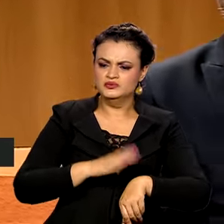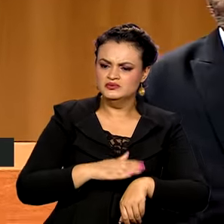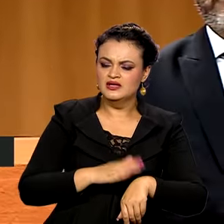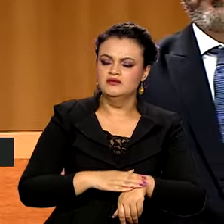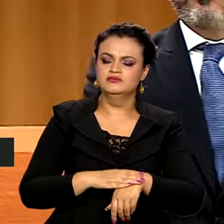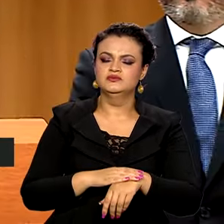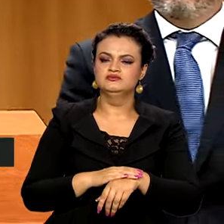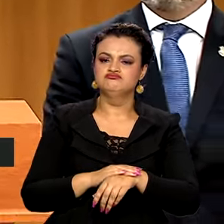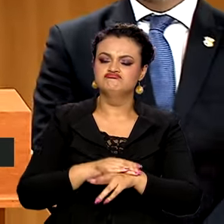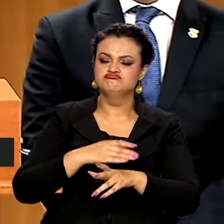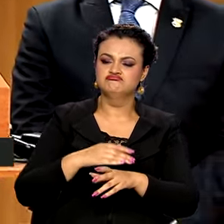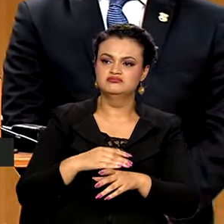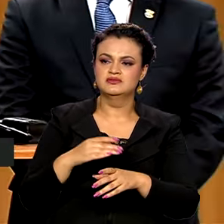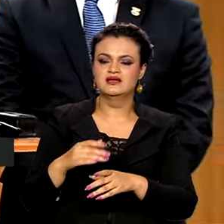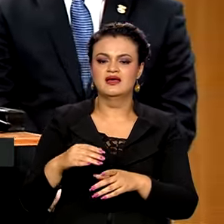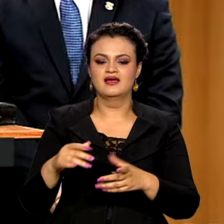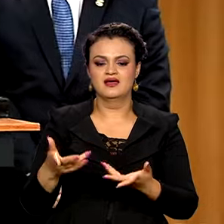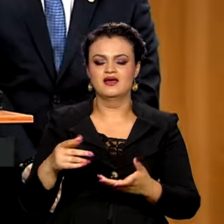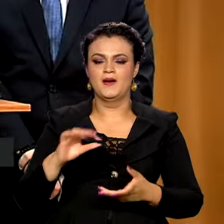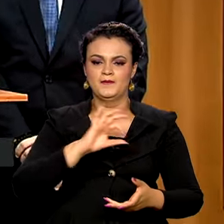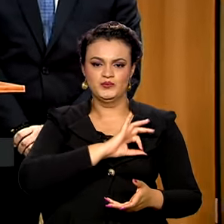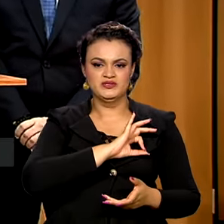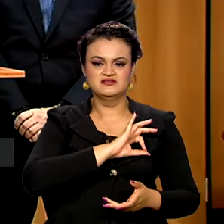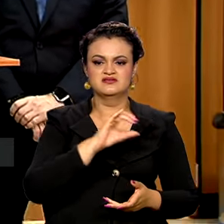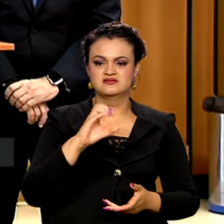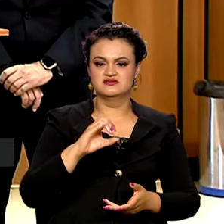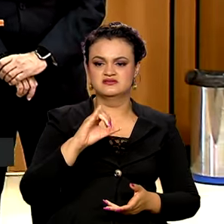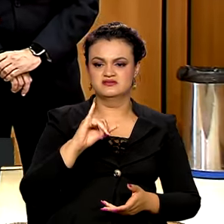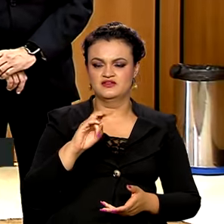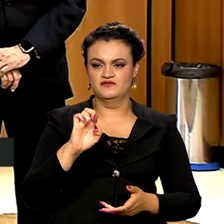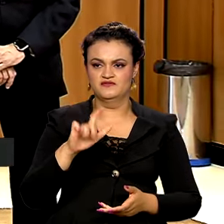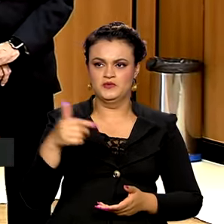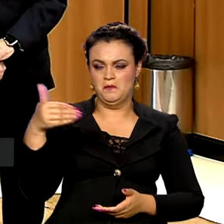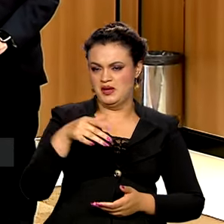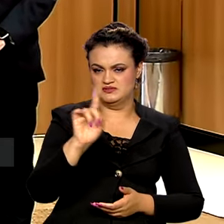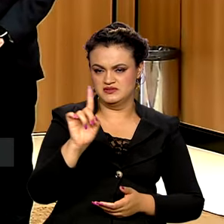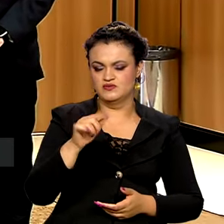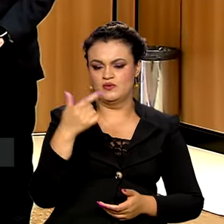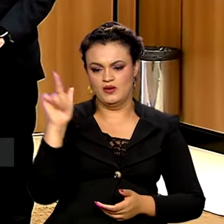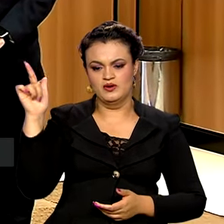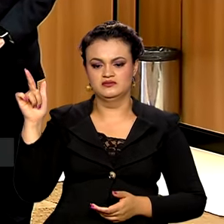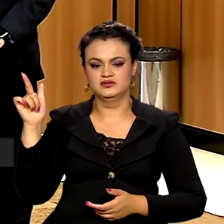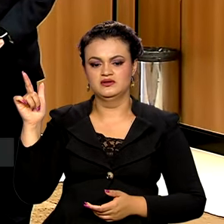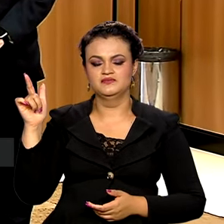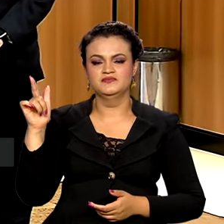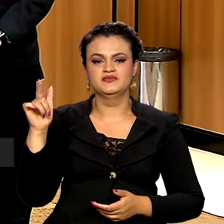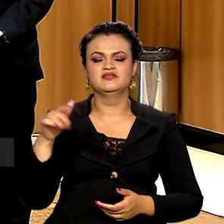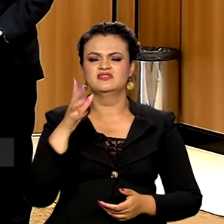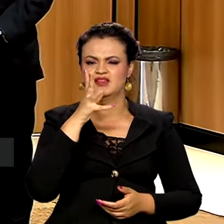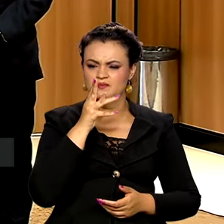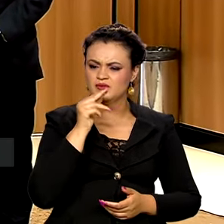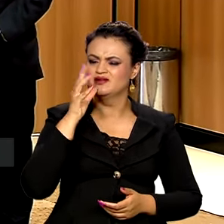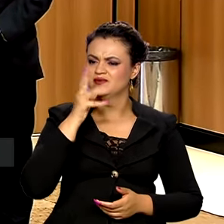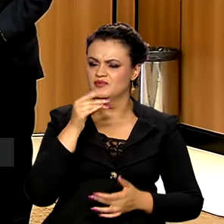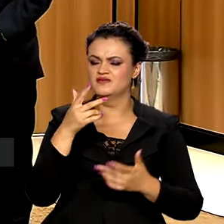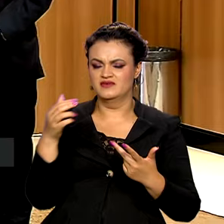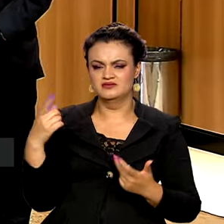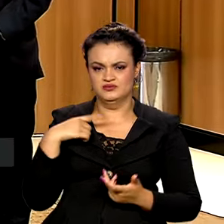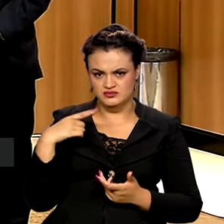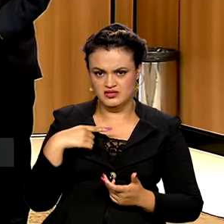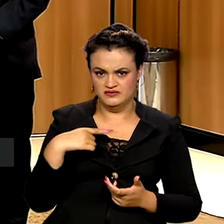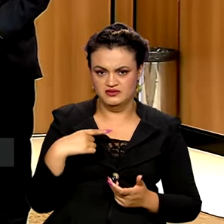essa saída, por exemplo, da Polícia Civil, essa investigação, uma demora muito grande, a gente está no Rio de Janeiro há muito tempo acompanhando essa